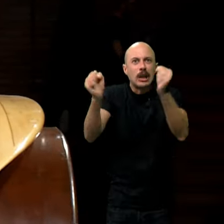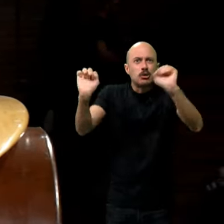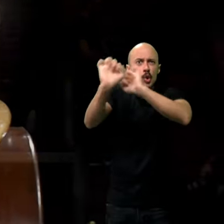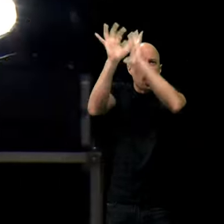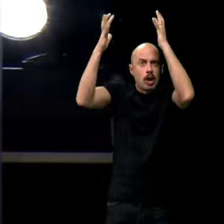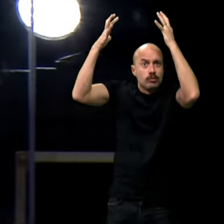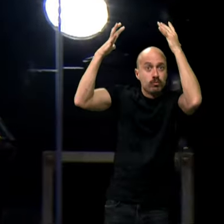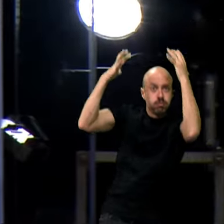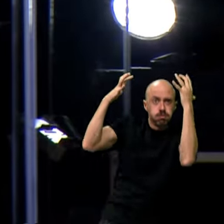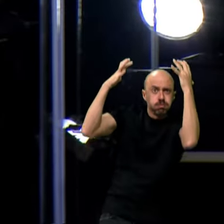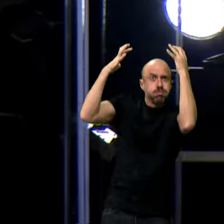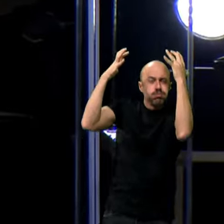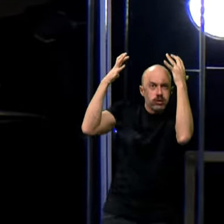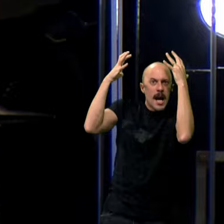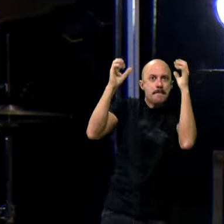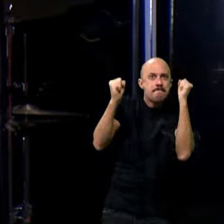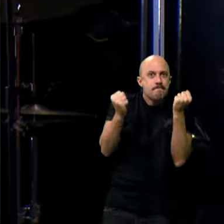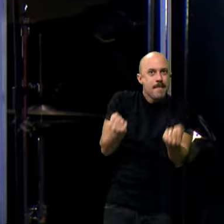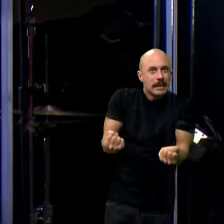Ele está aqui.